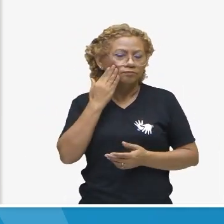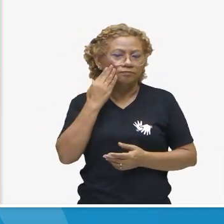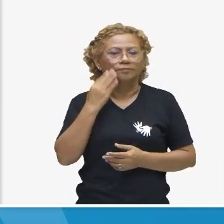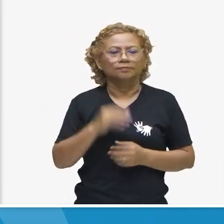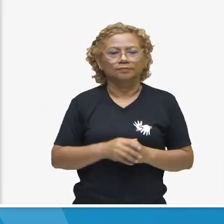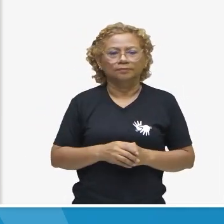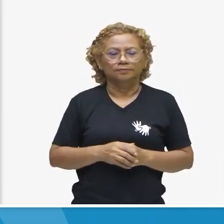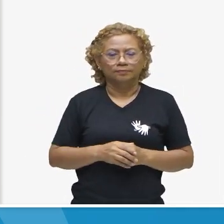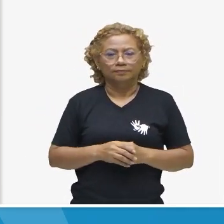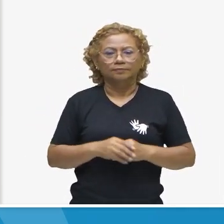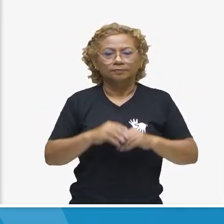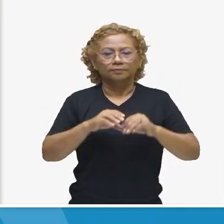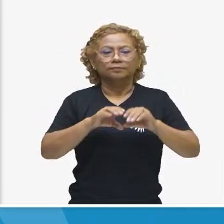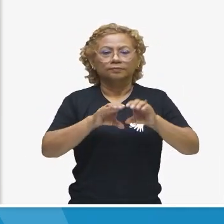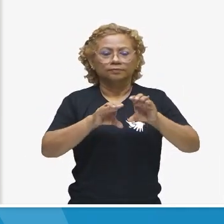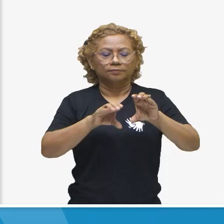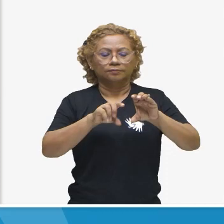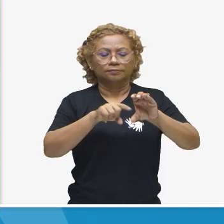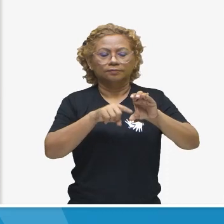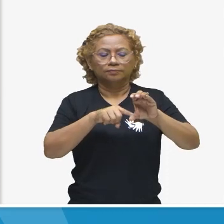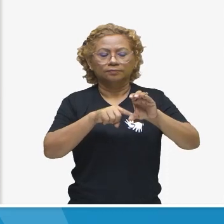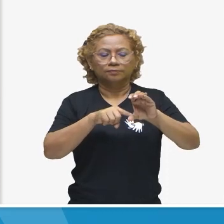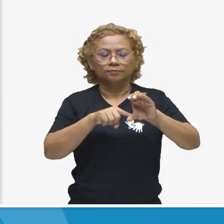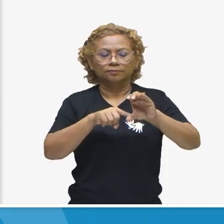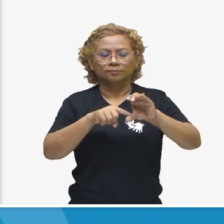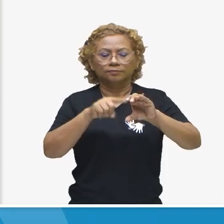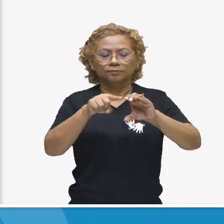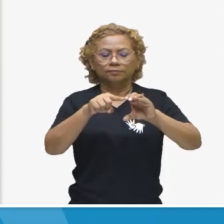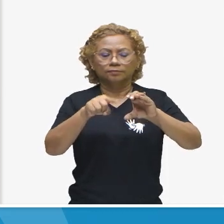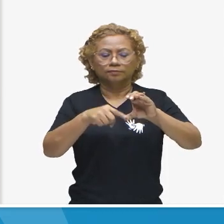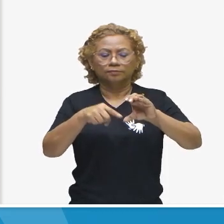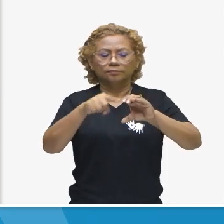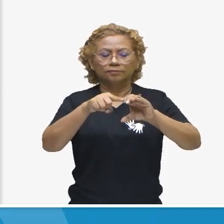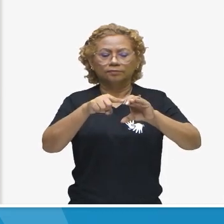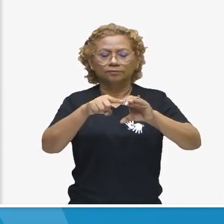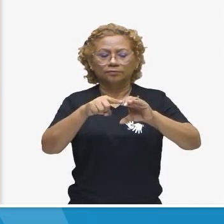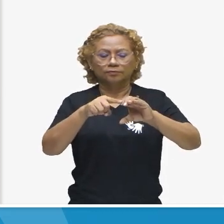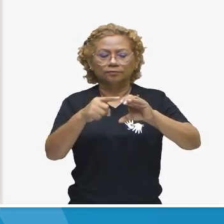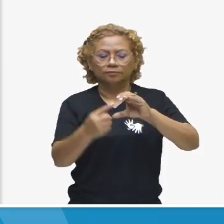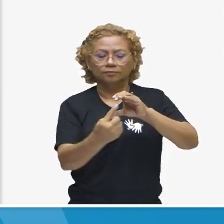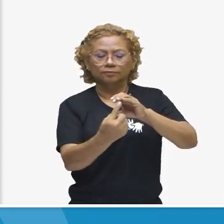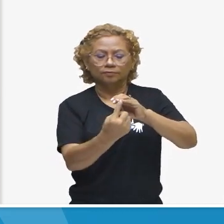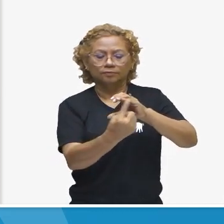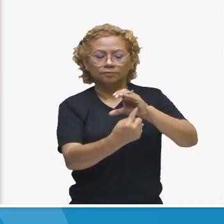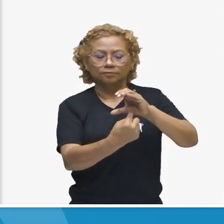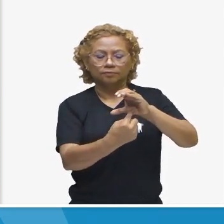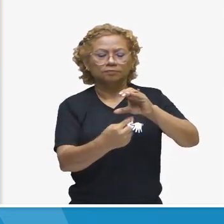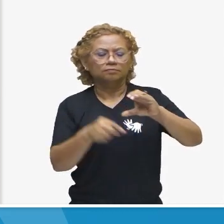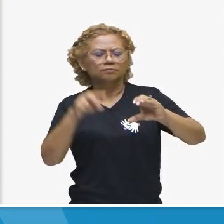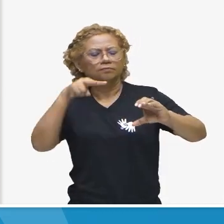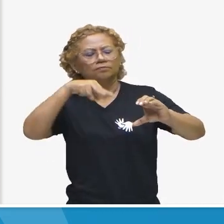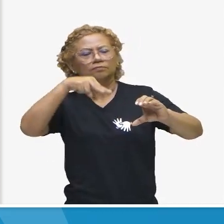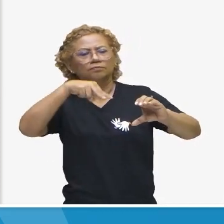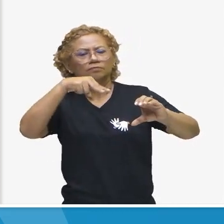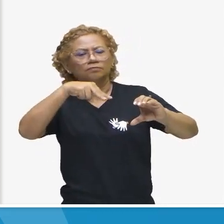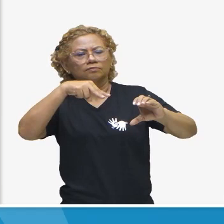Então, eu tenho aqui esse cilindro. Se eu olhar esse cilindro, né, nessa direção, ou seja, nessa